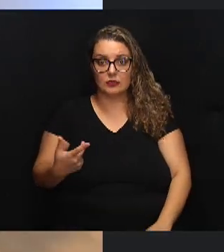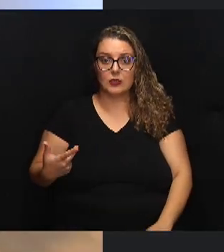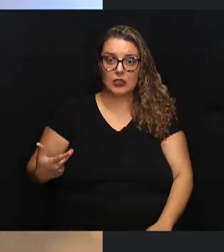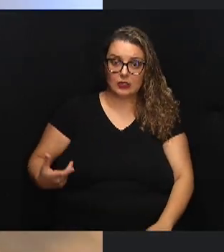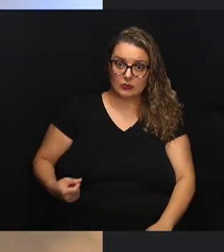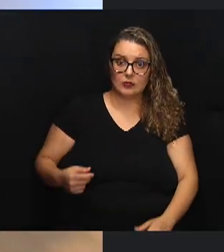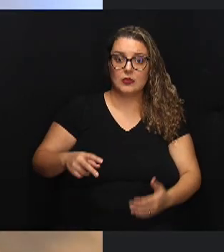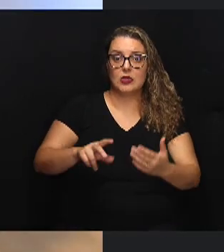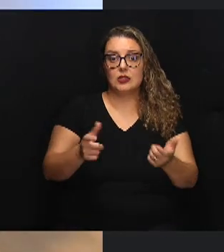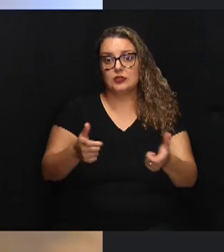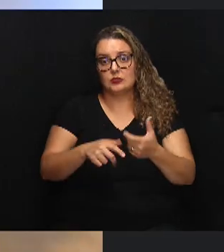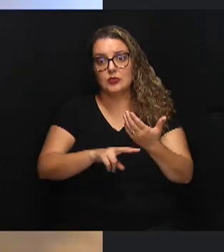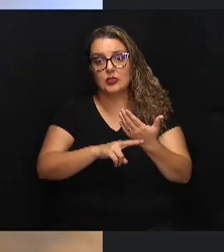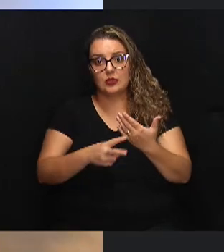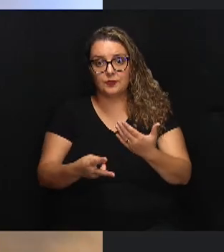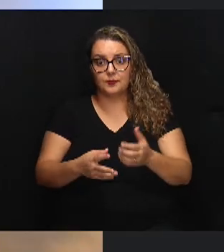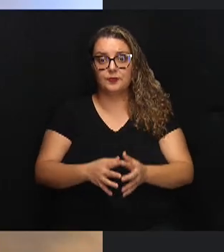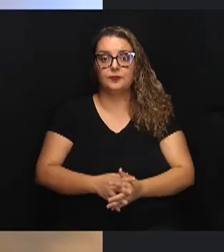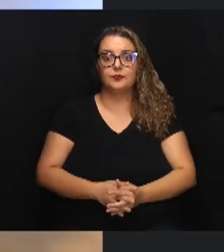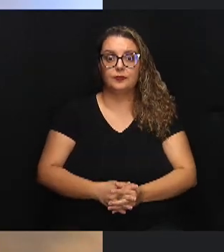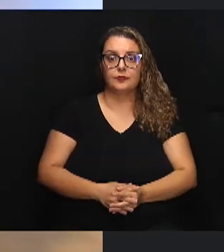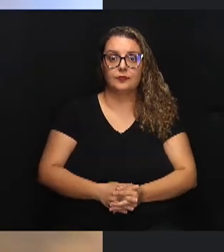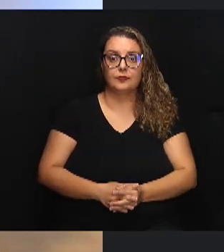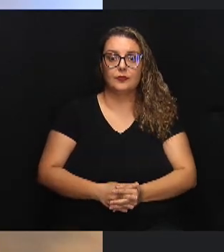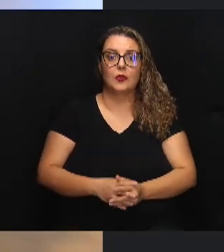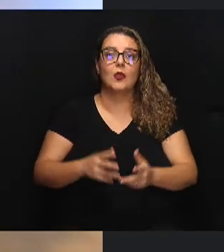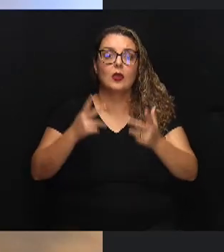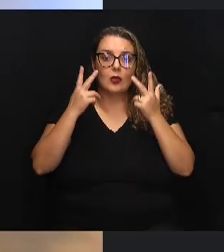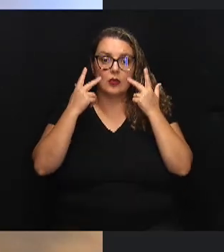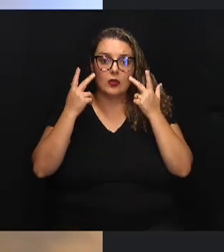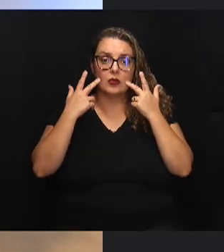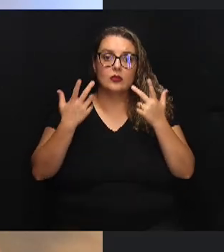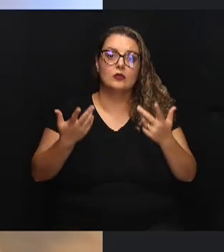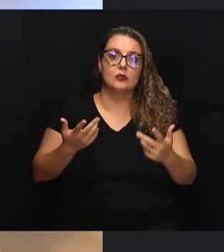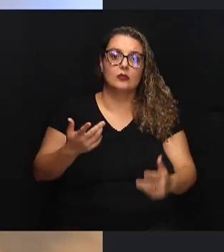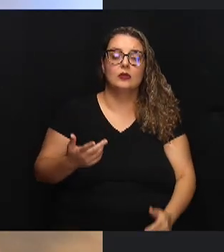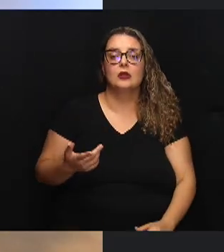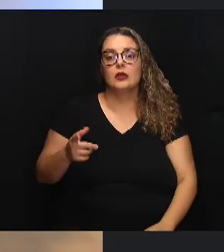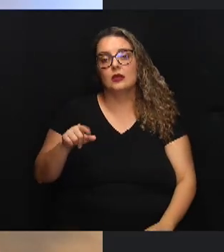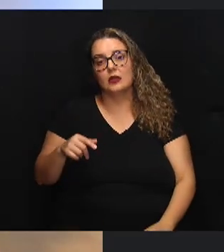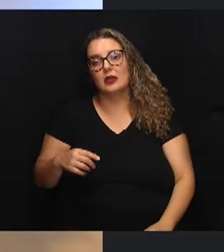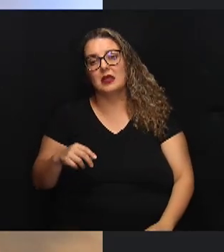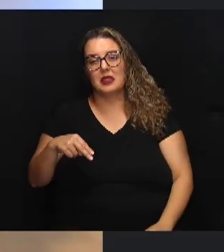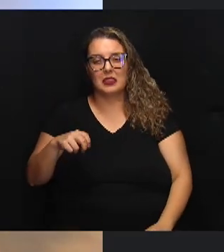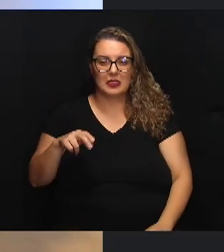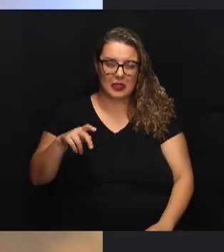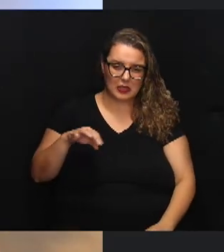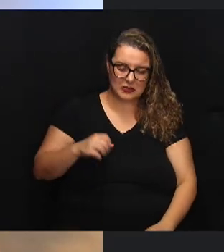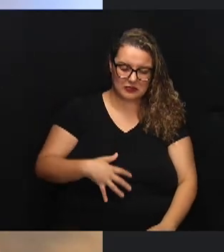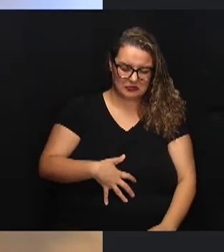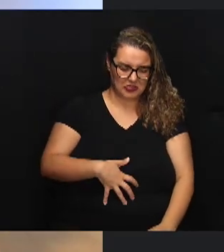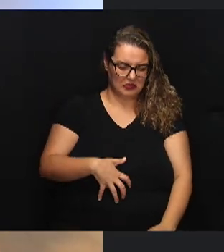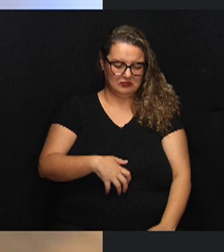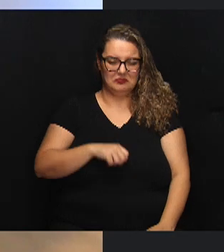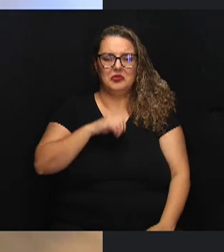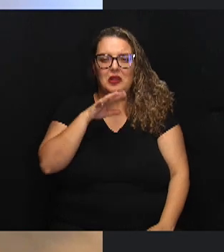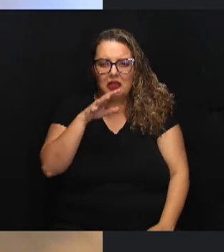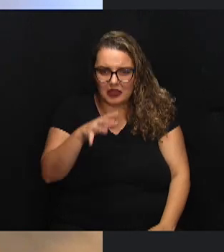efeitos colaterais, que são aqueles mais comuns mesmo. Geralmente, náuseas, vômitos, alteração de